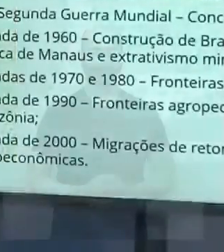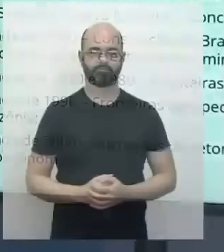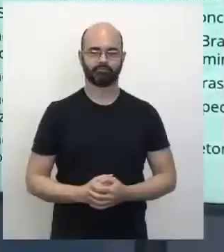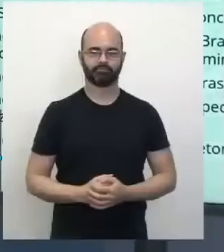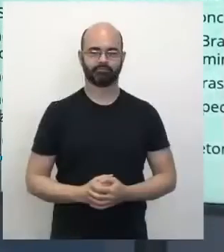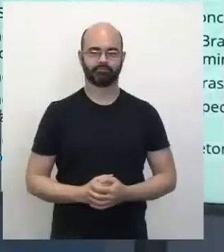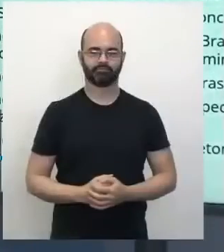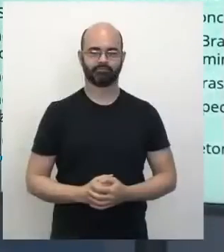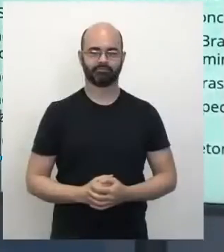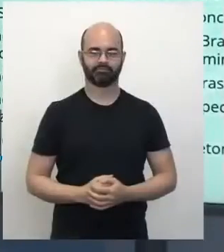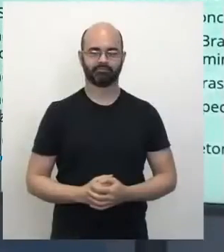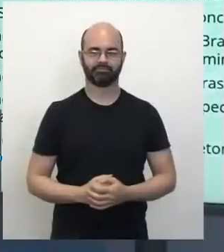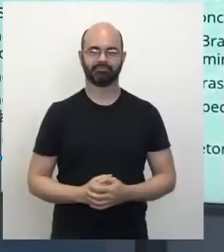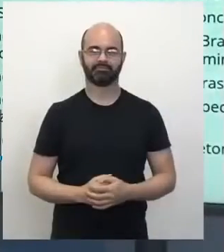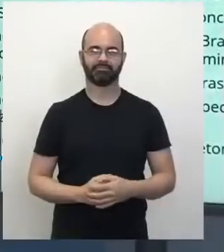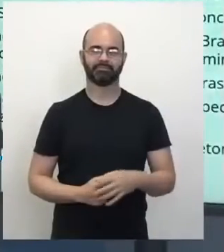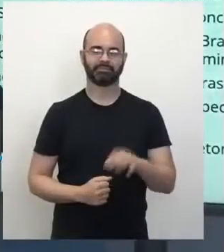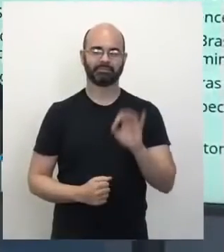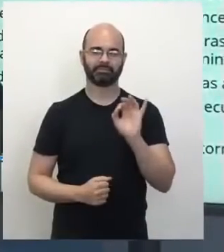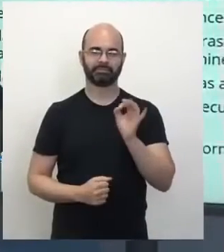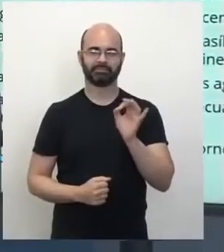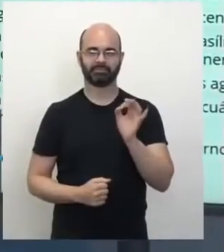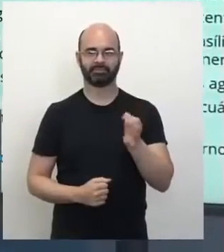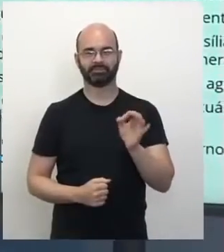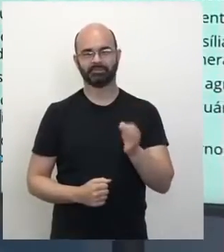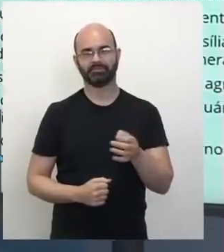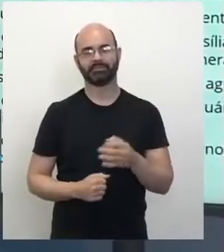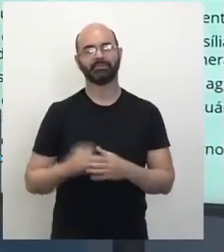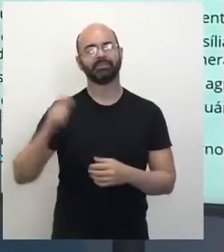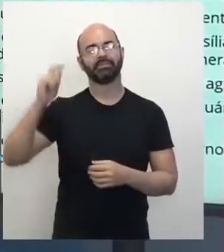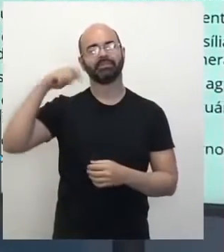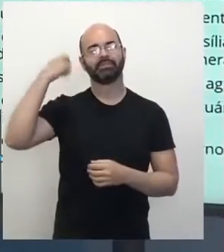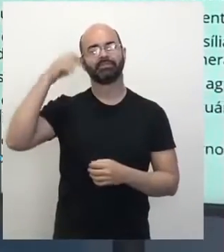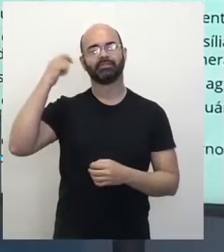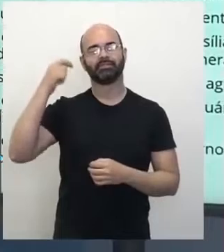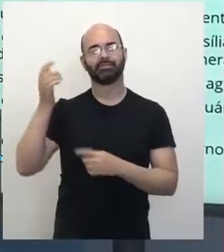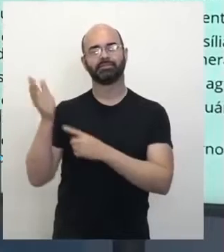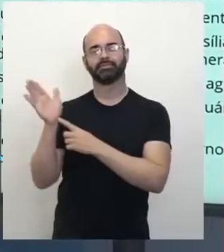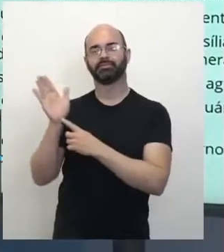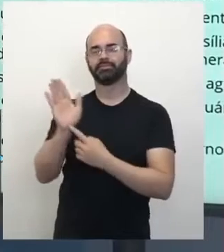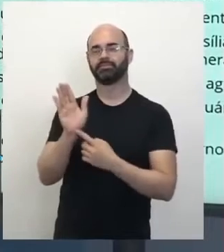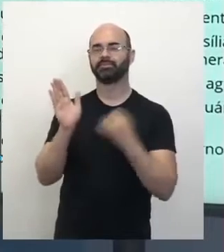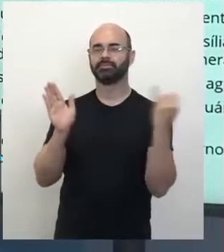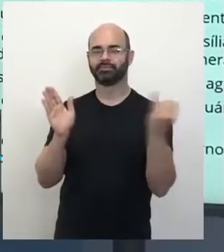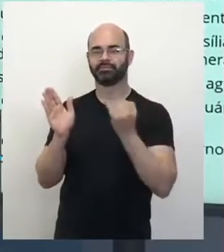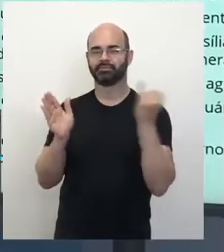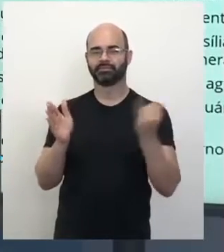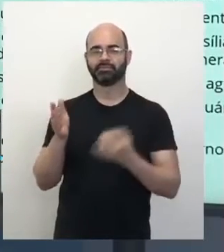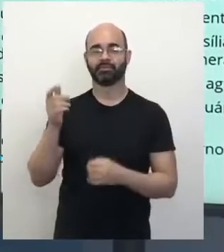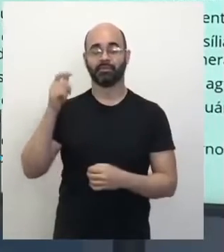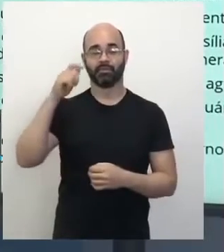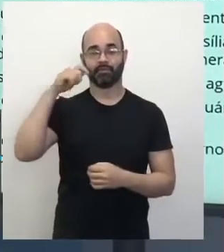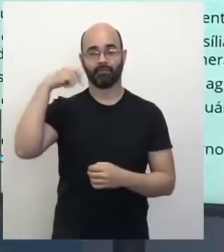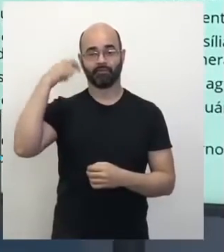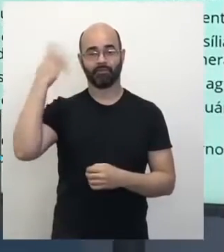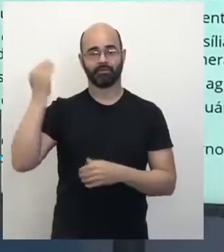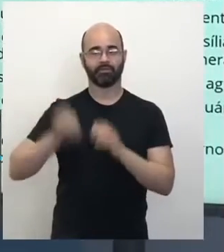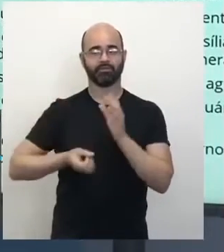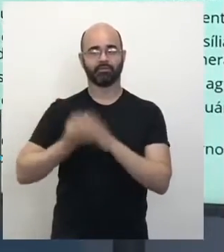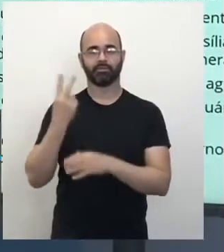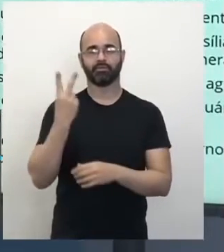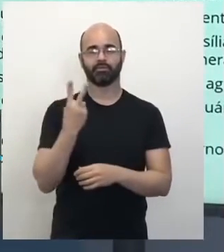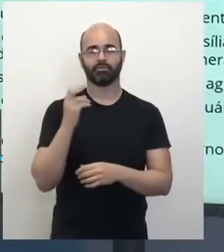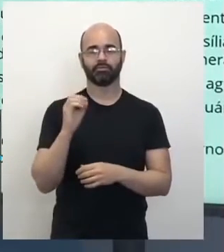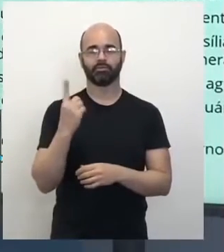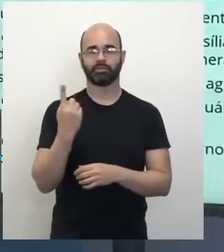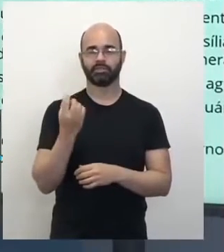É isso aí, pessoal. Então, achei importante passar esse vídeo, né, porque é um vídeo de 2016. Tem que lembrar que a lei